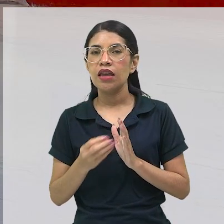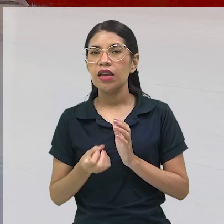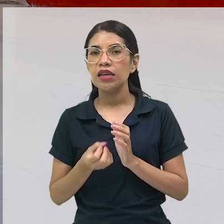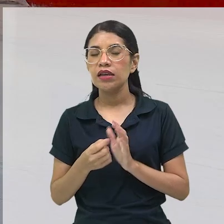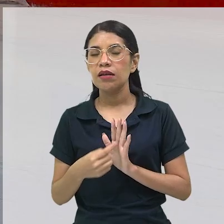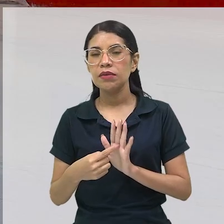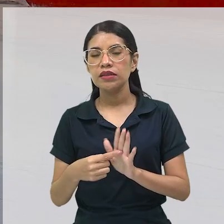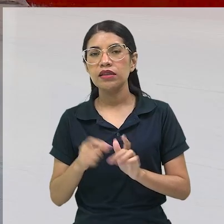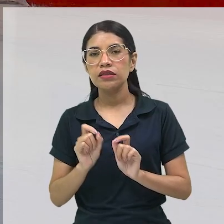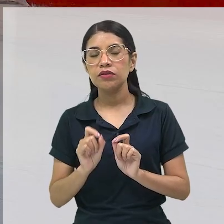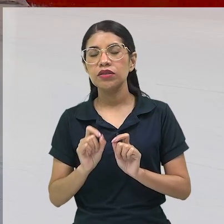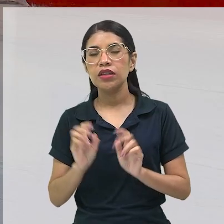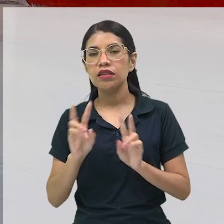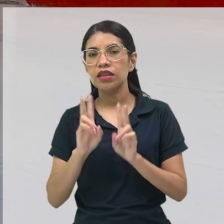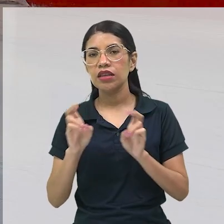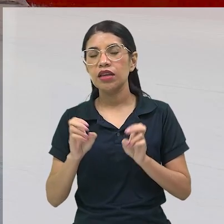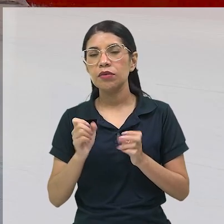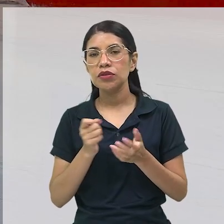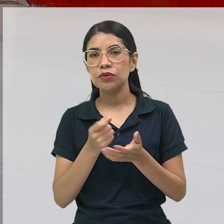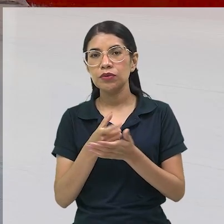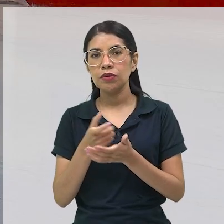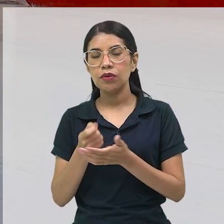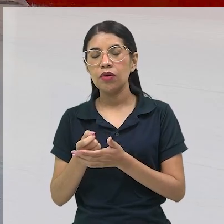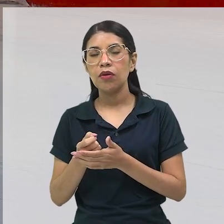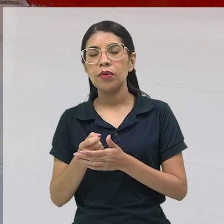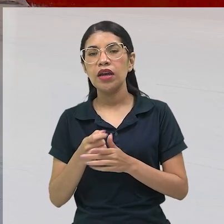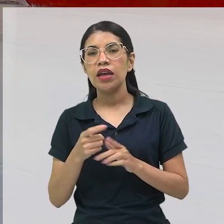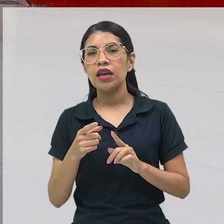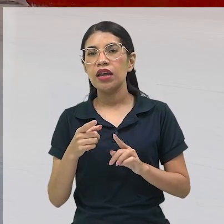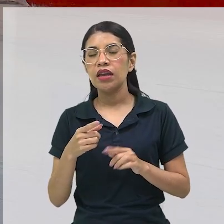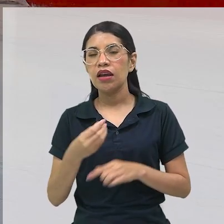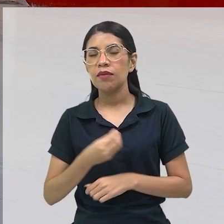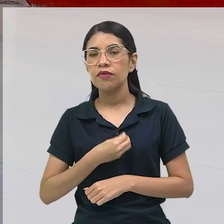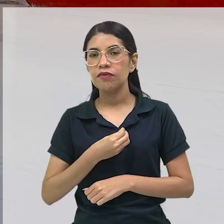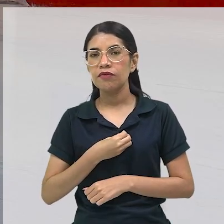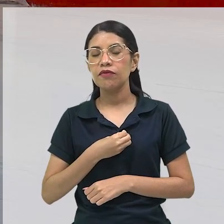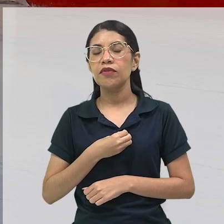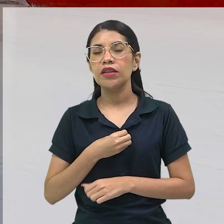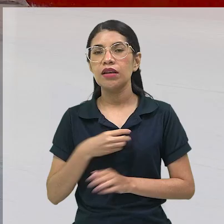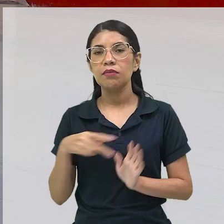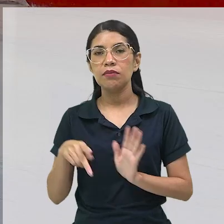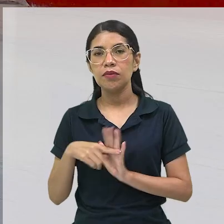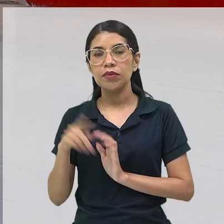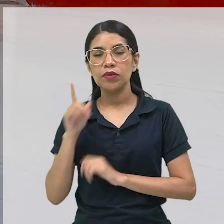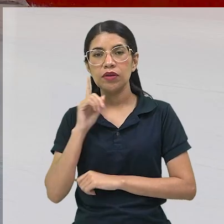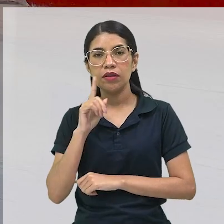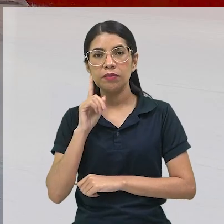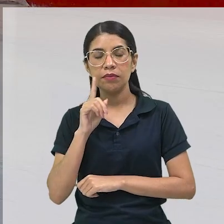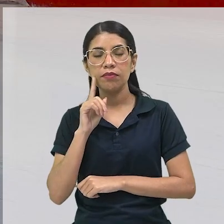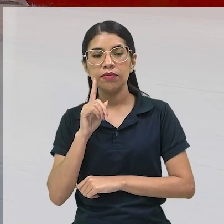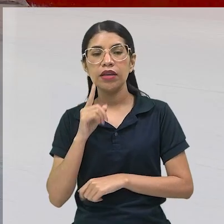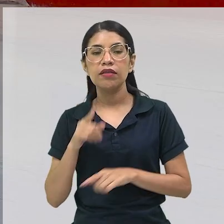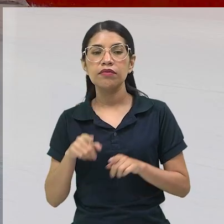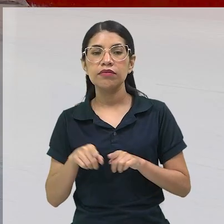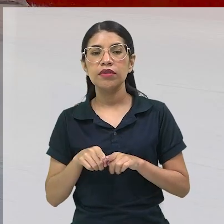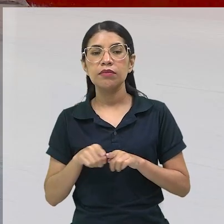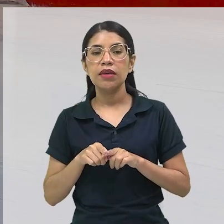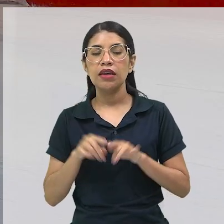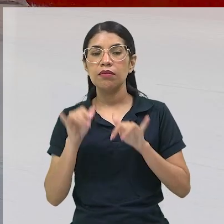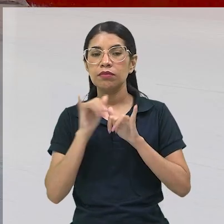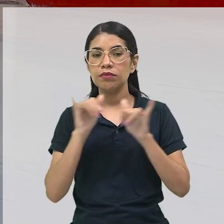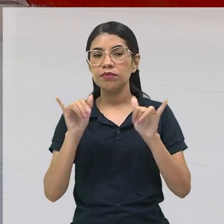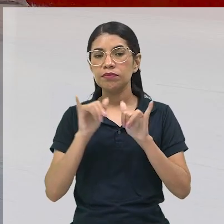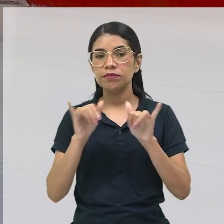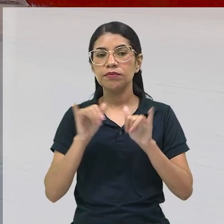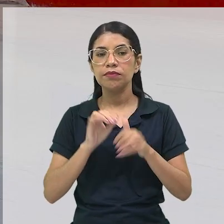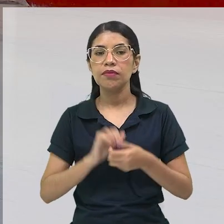relacionados ao consumo, publicidade e estilo de vida americano, que é conhecido como o American Way of Life.